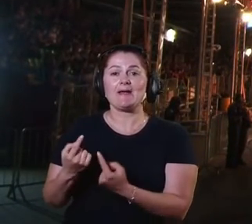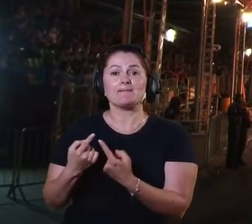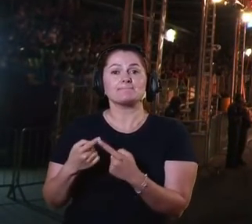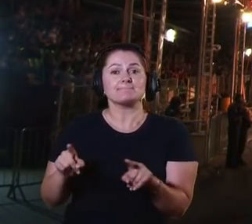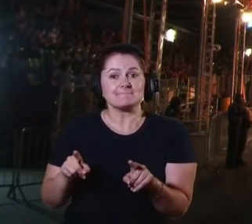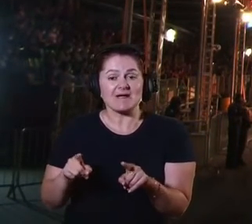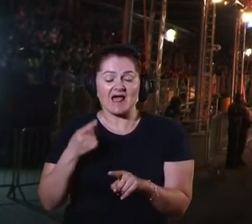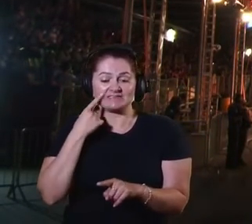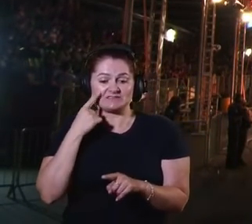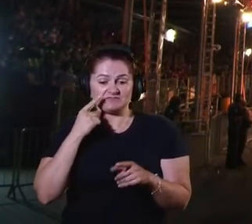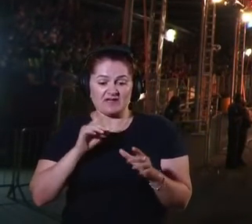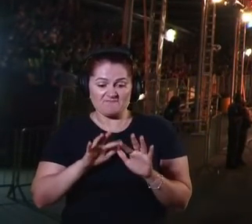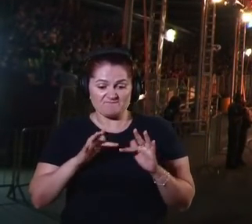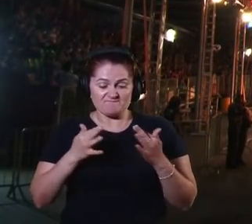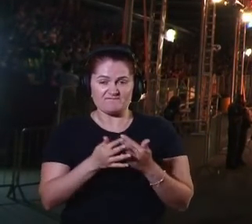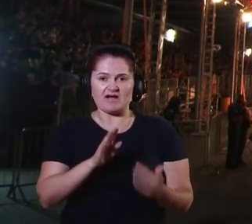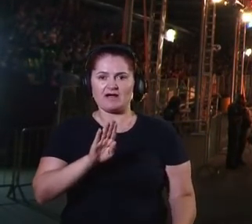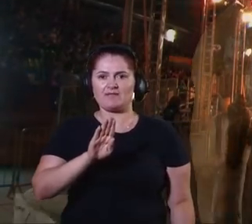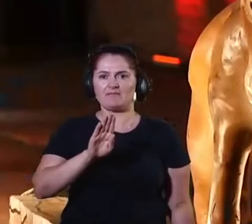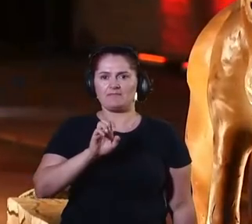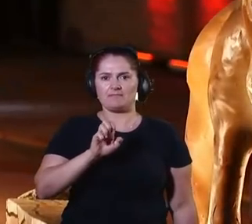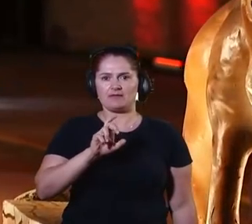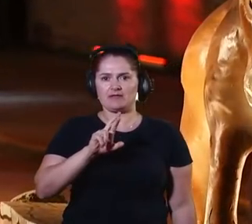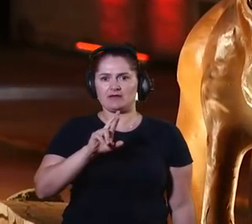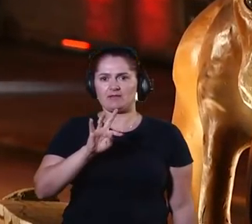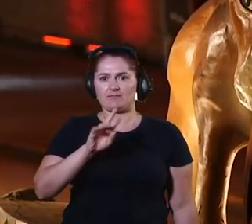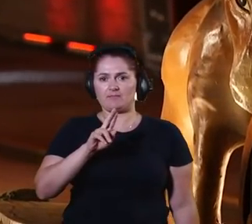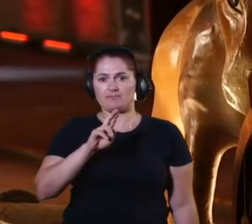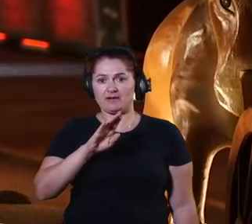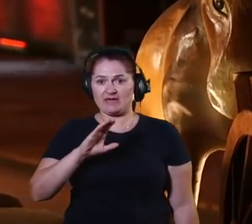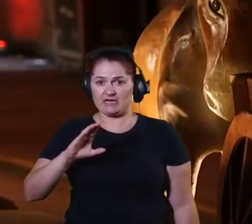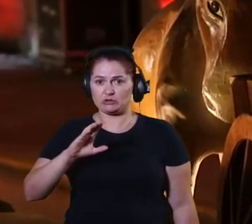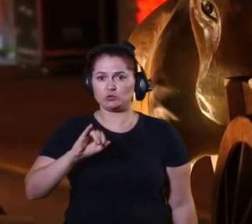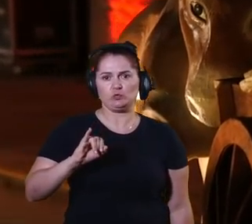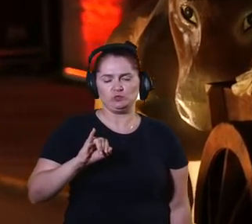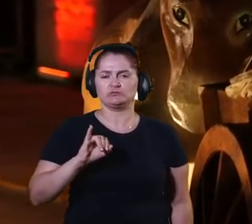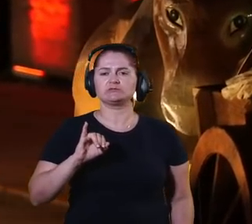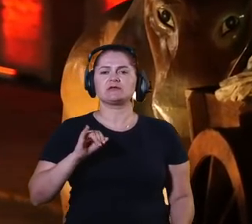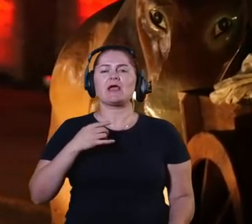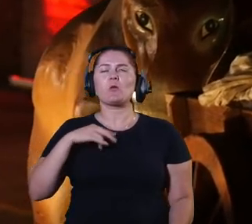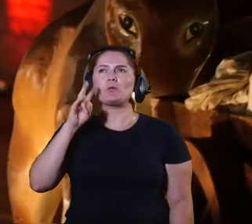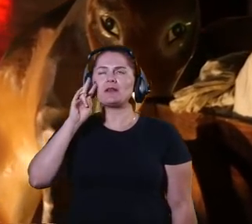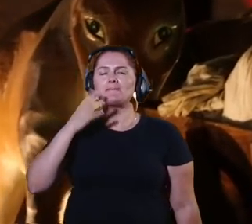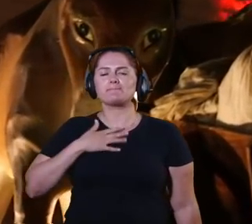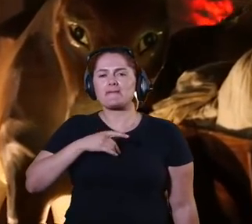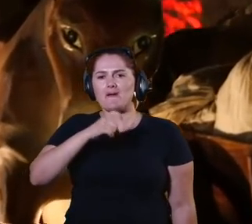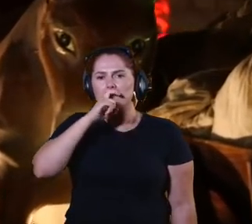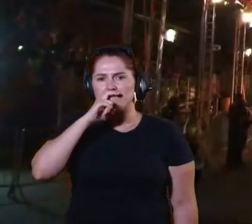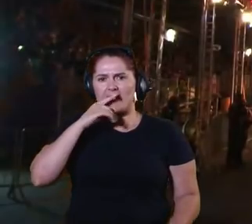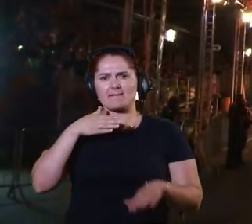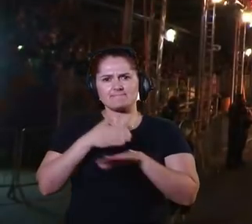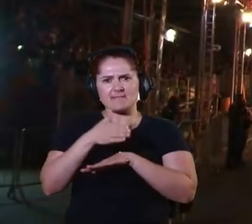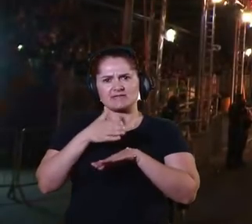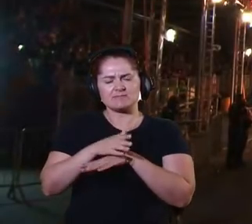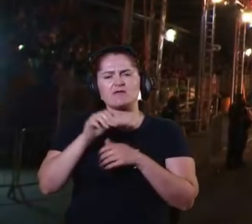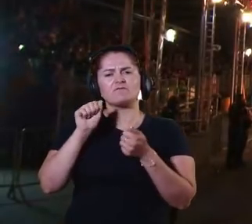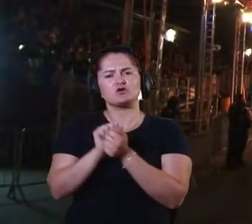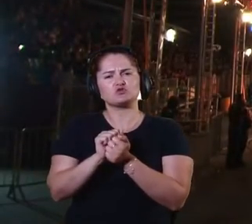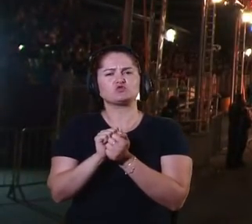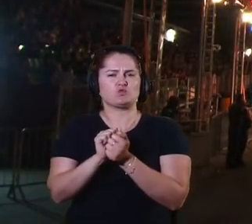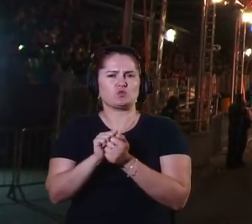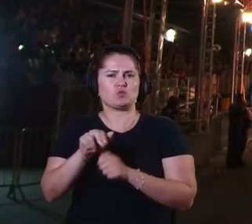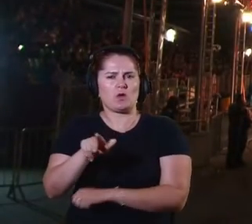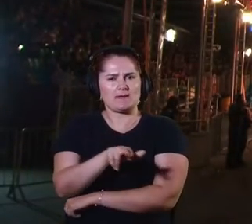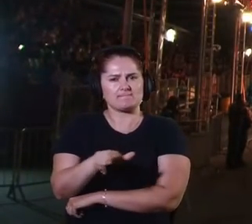dos Bertucci, né? Meu pai participava junto com seus irmãos de uma banda, né? Uma bandinha